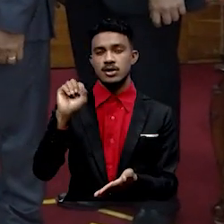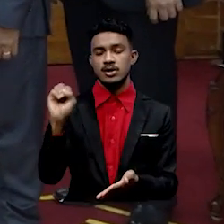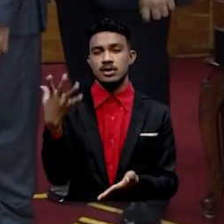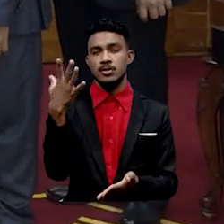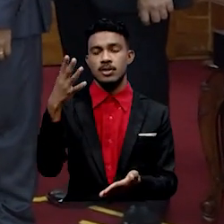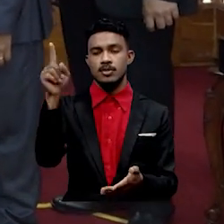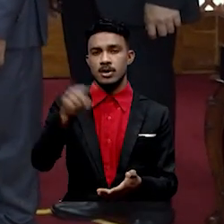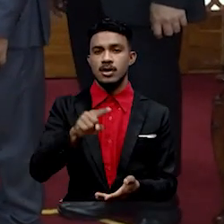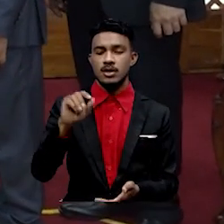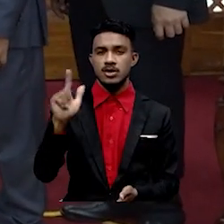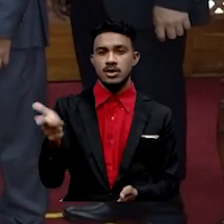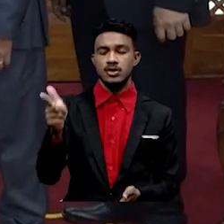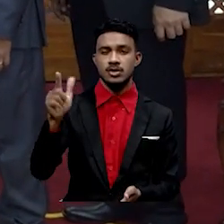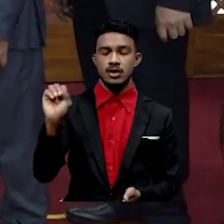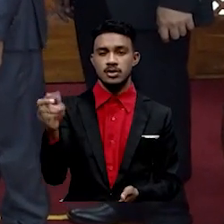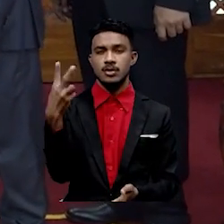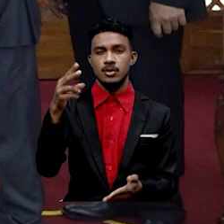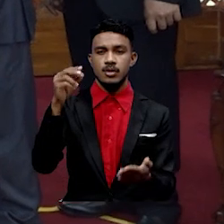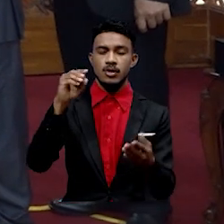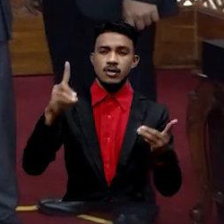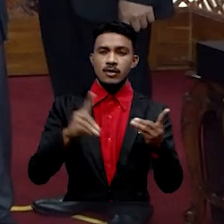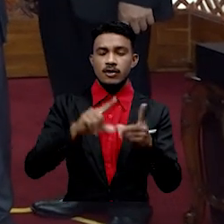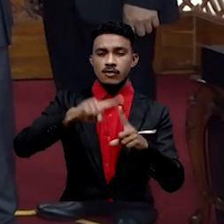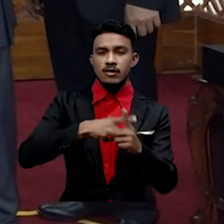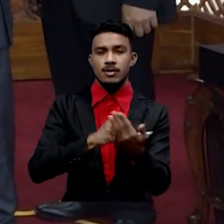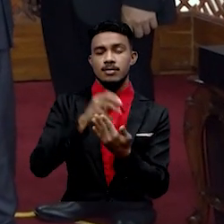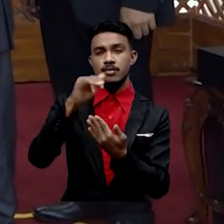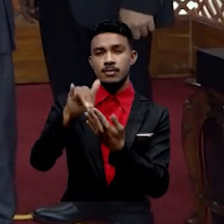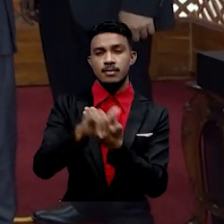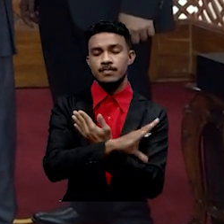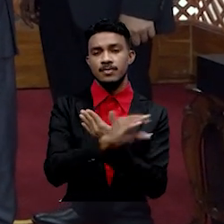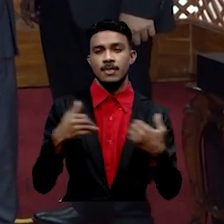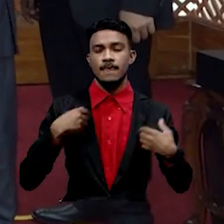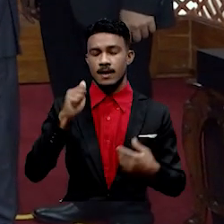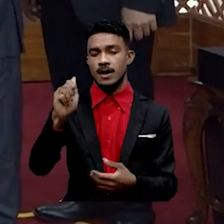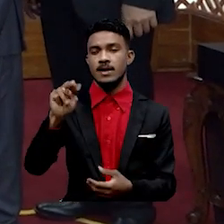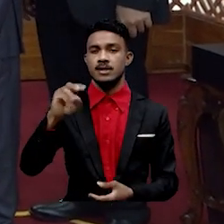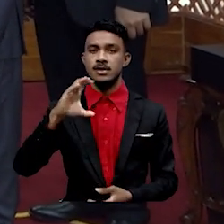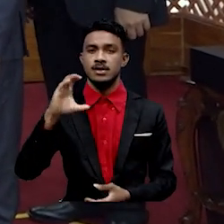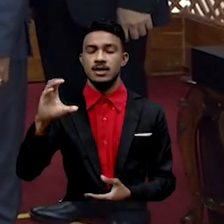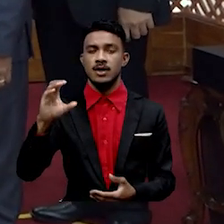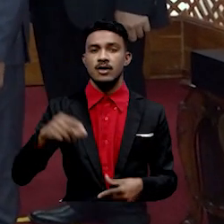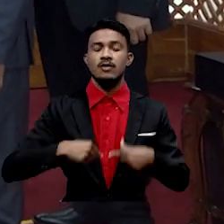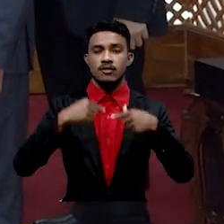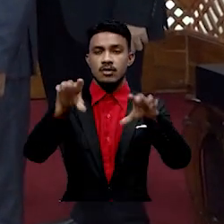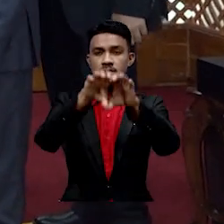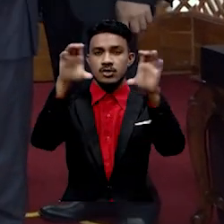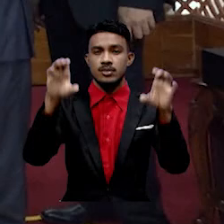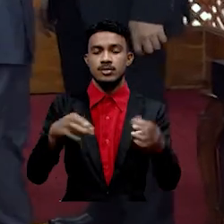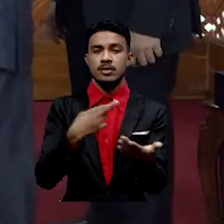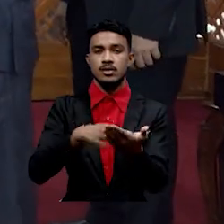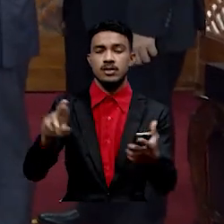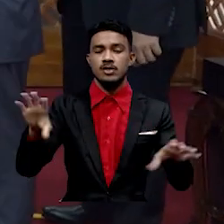lorong rua 108 fulan marzo no ne autoridade nacional comunicação KANC atribui certificado registro